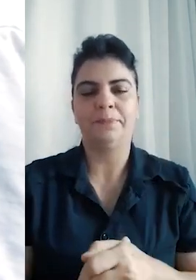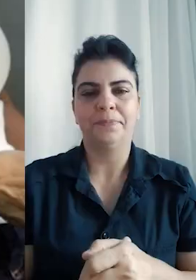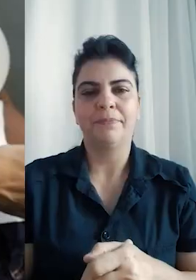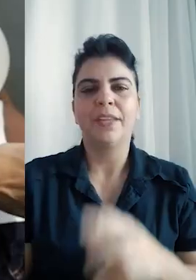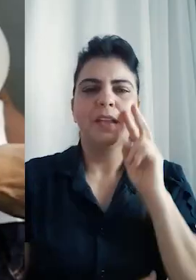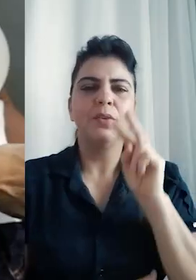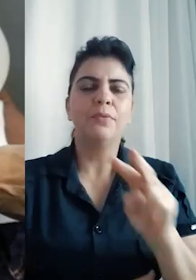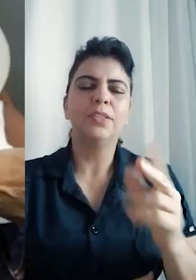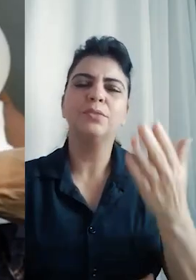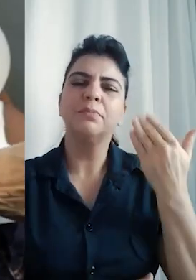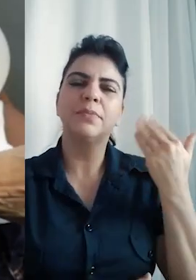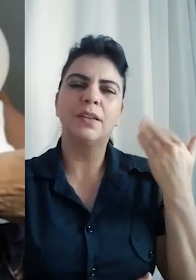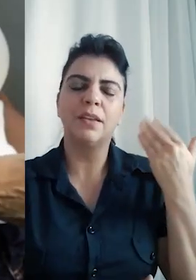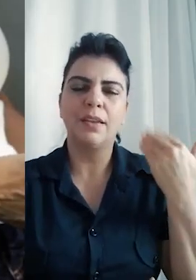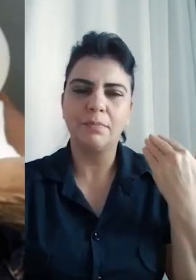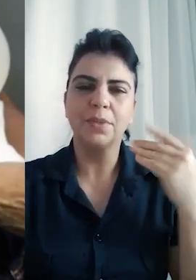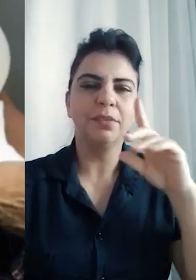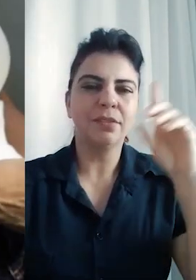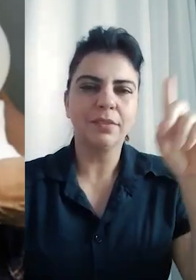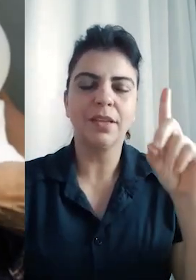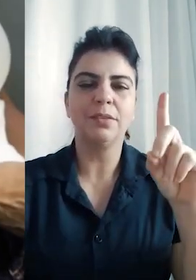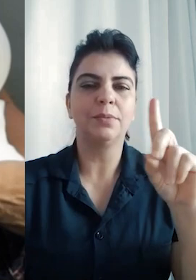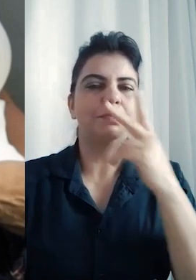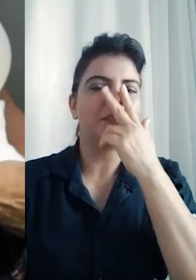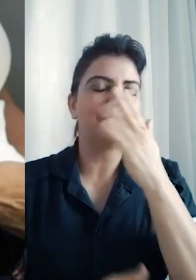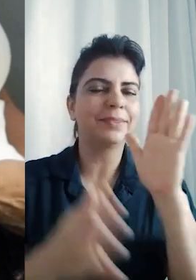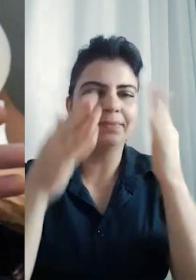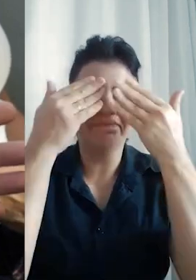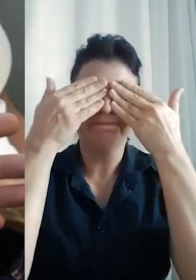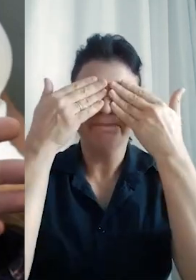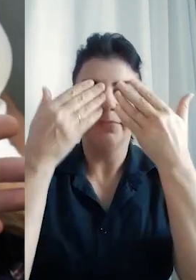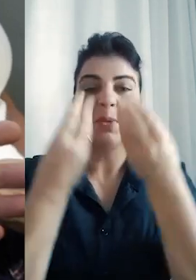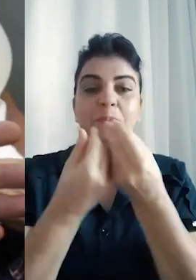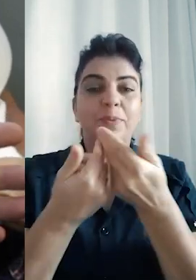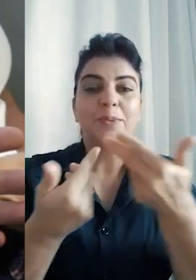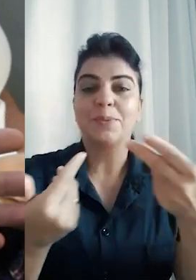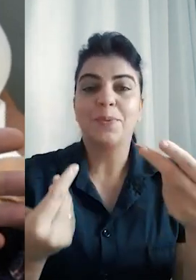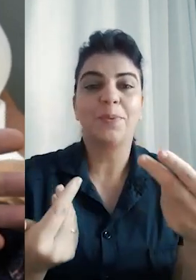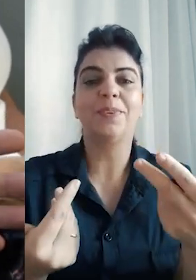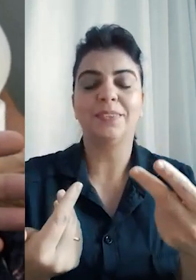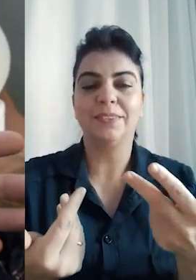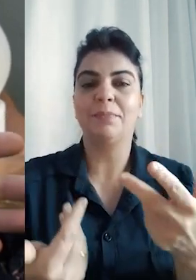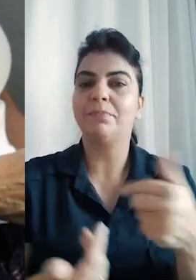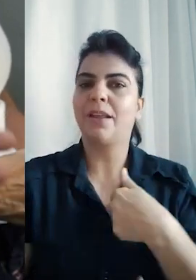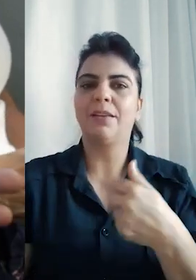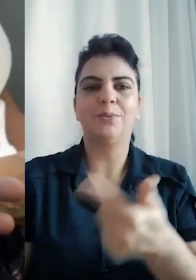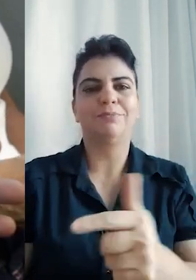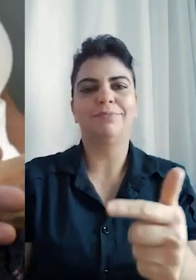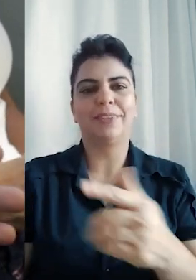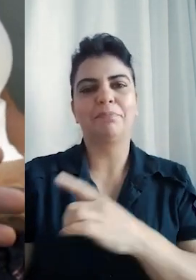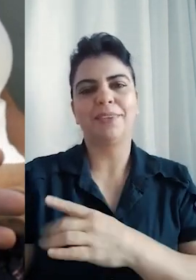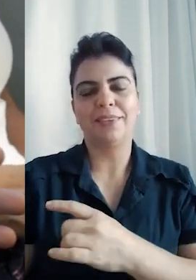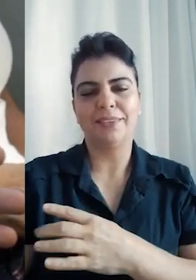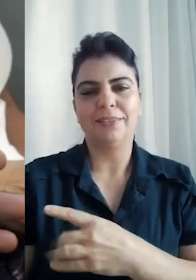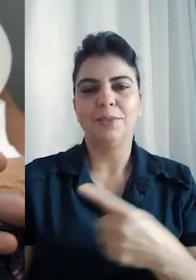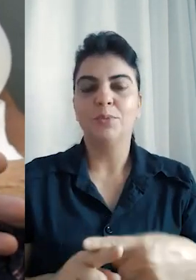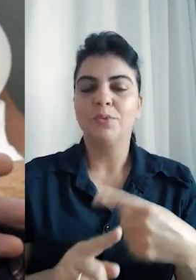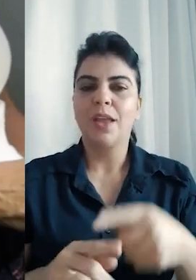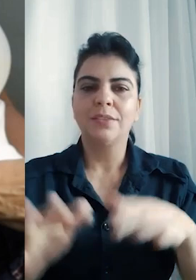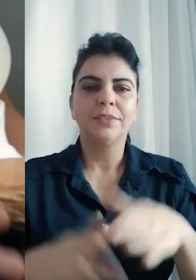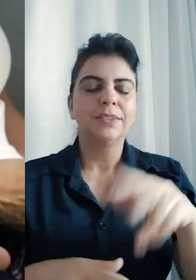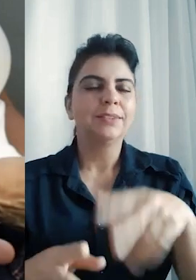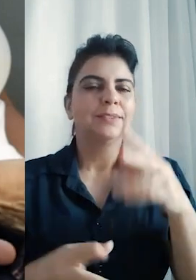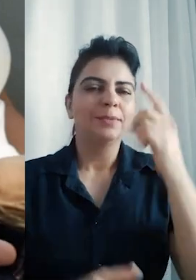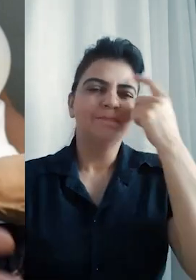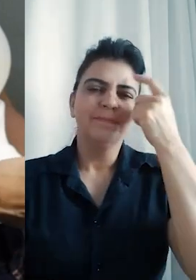ainda. E eu vejo assim que naquela época Deus fechou muitos meus olhos para muitas coisas, assim, para eu não ter medo. Porque eu